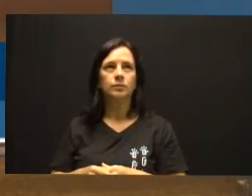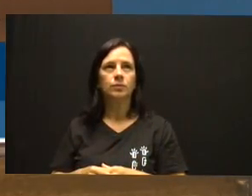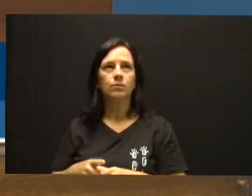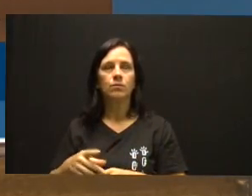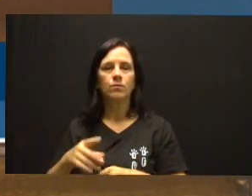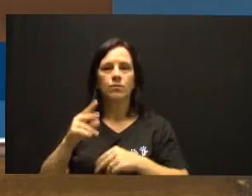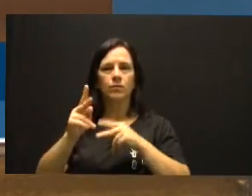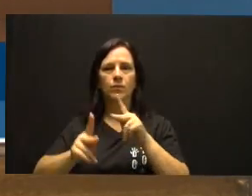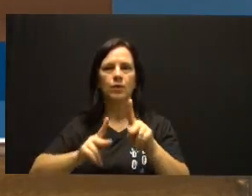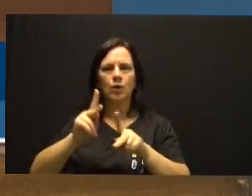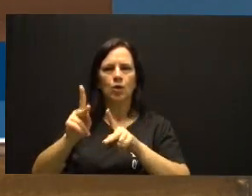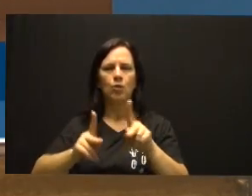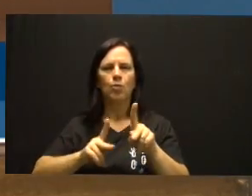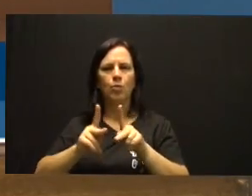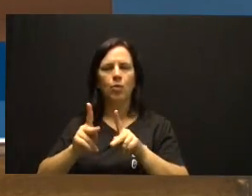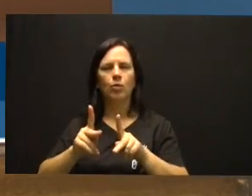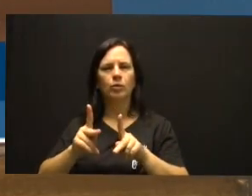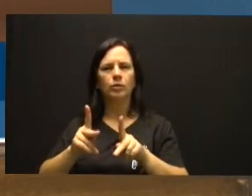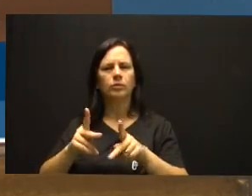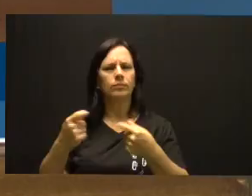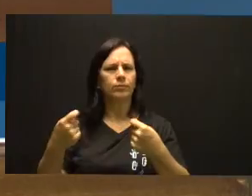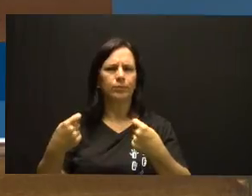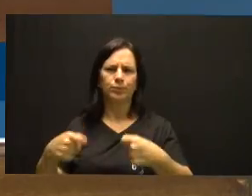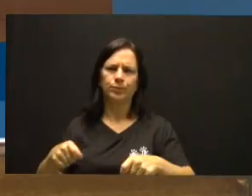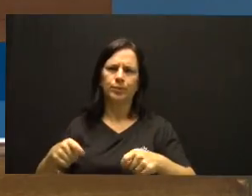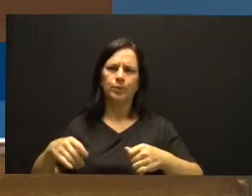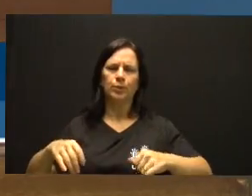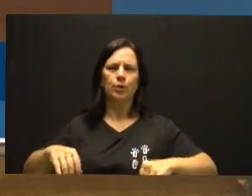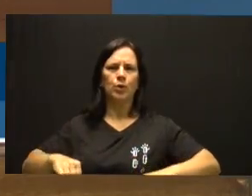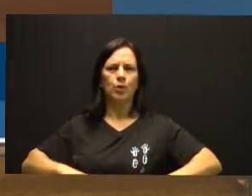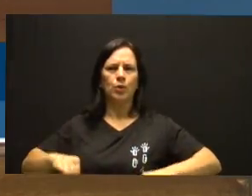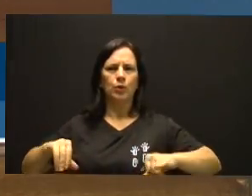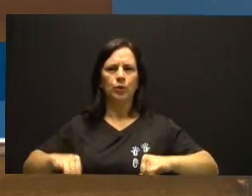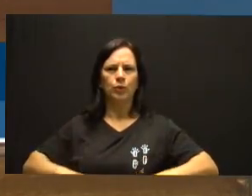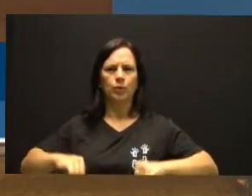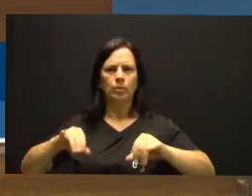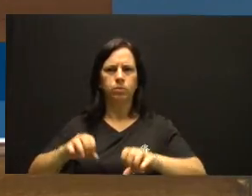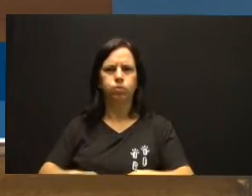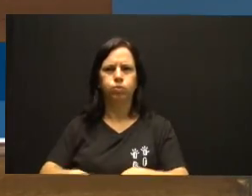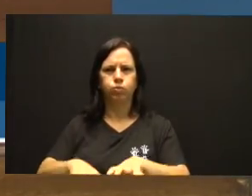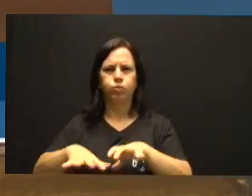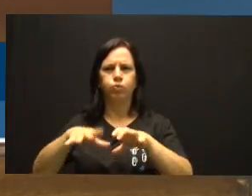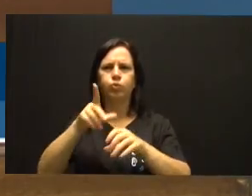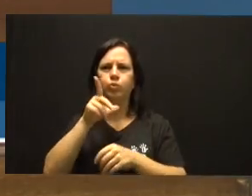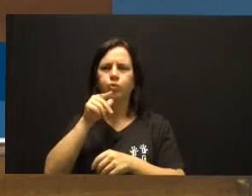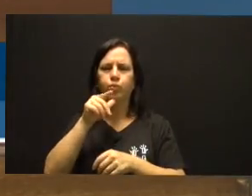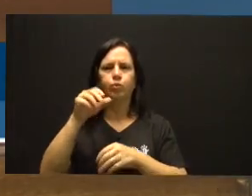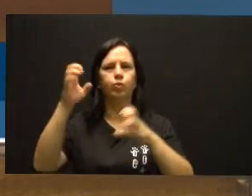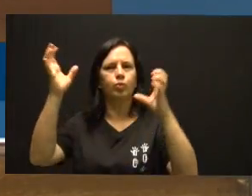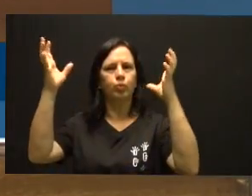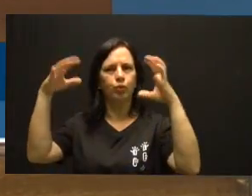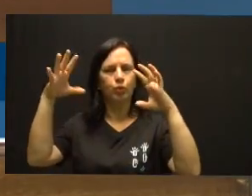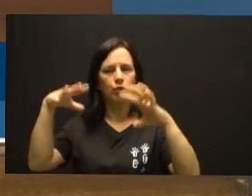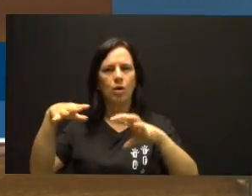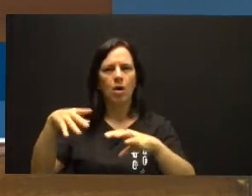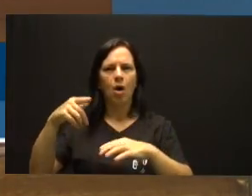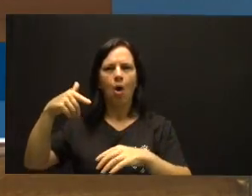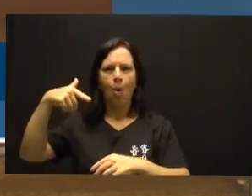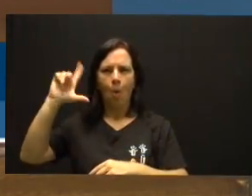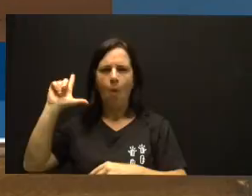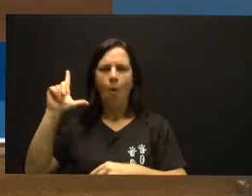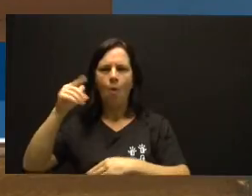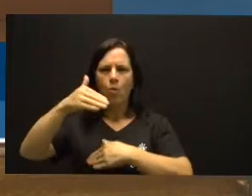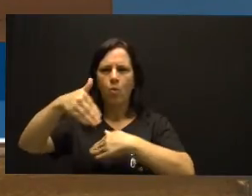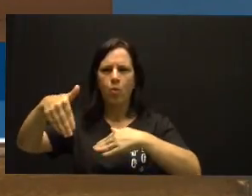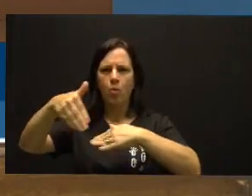Nossa população não suporta mais sofrer com os problemas causados pelas enchentes e alagamentos. Ontem mesmo, dezenas de